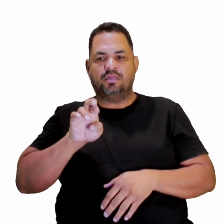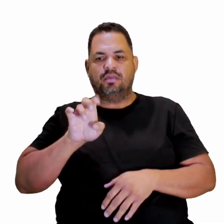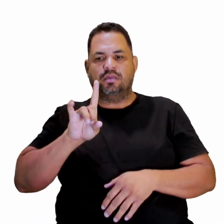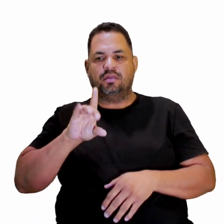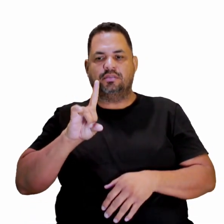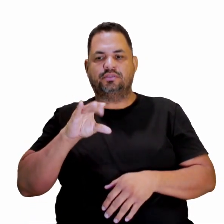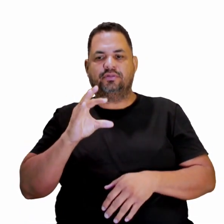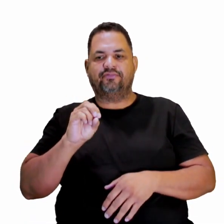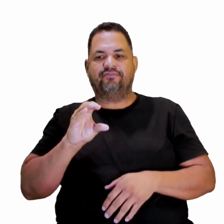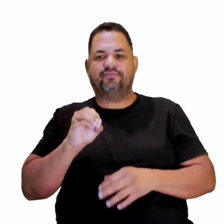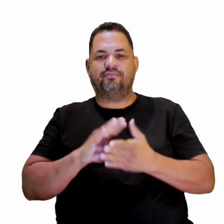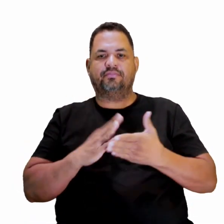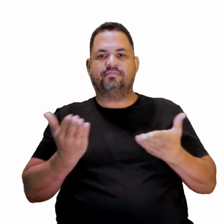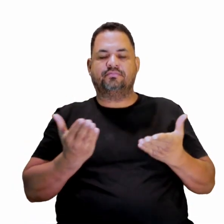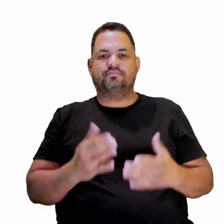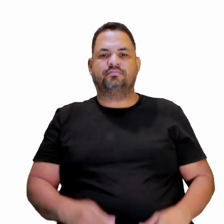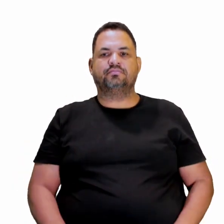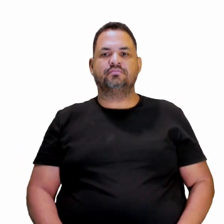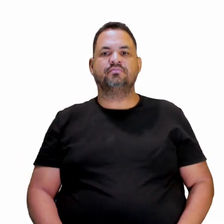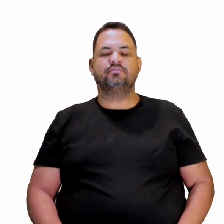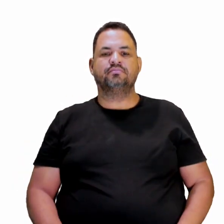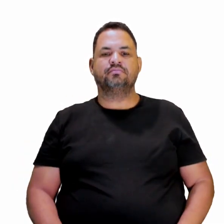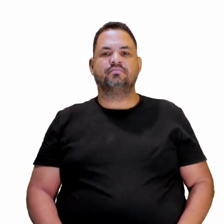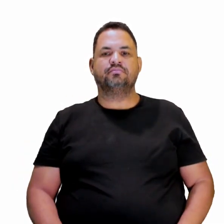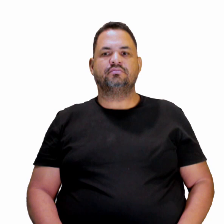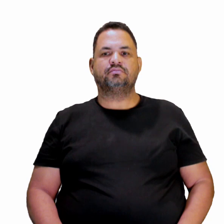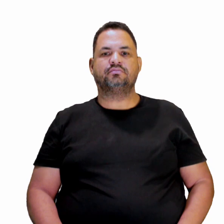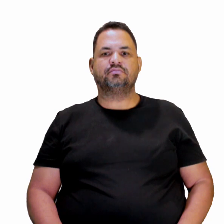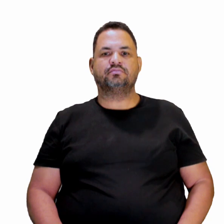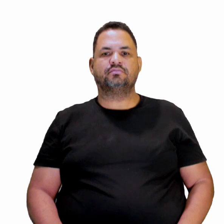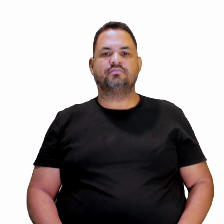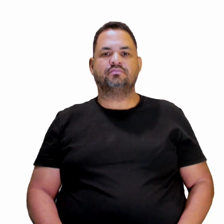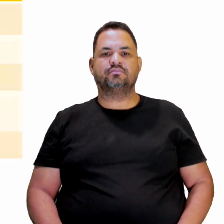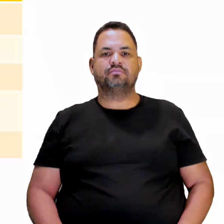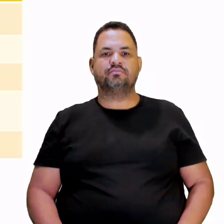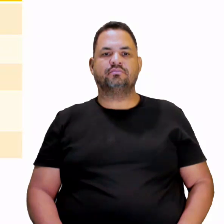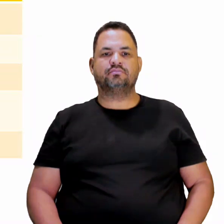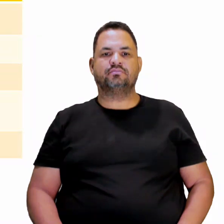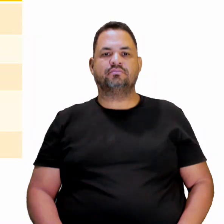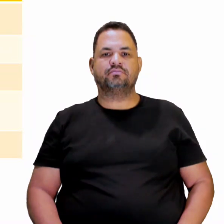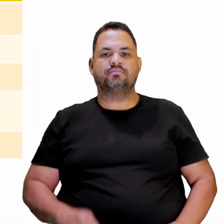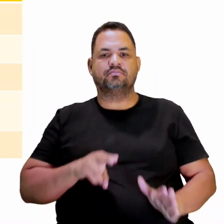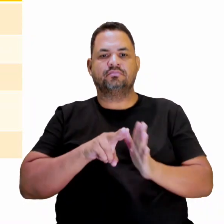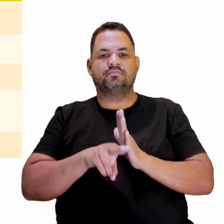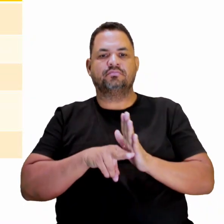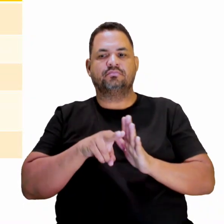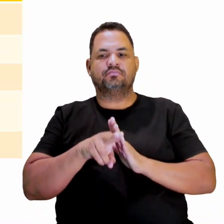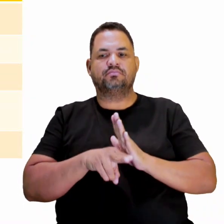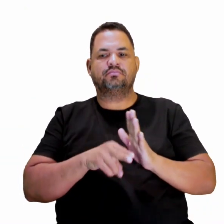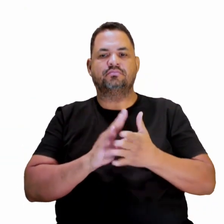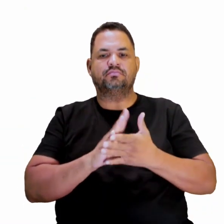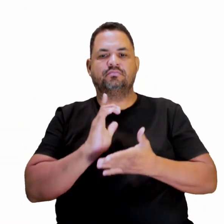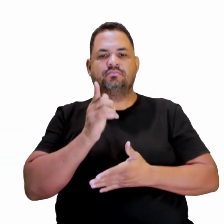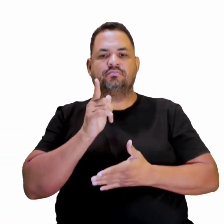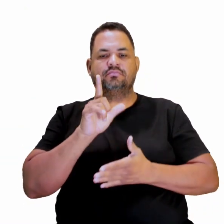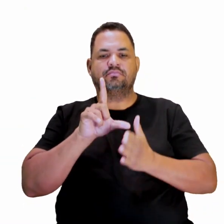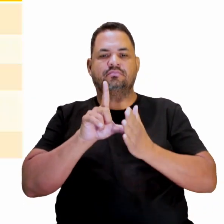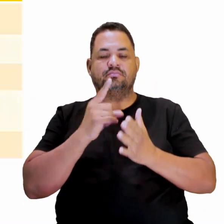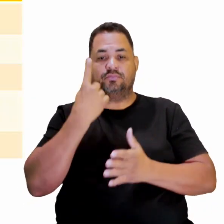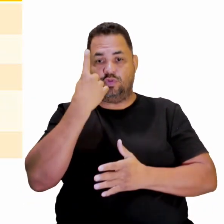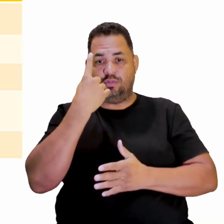The train which was already 1 hour late. O trem que já estava 1